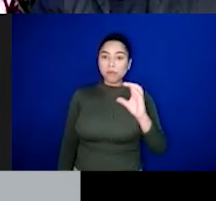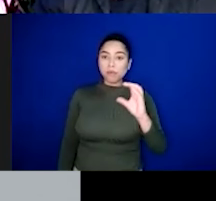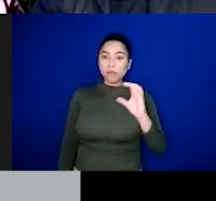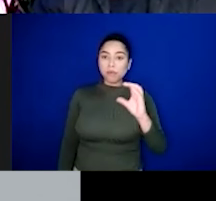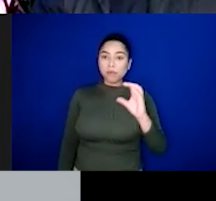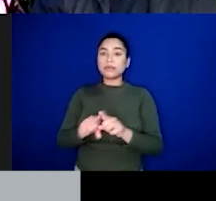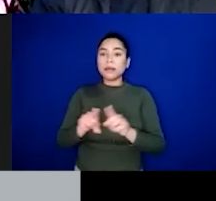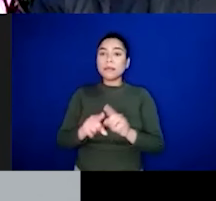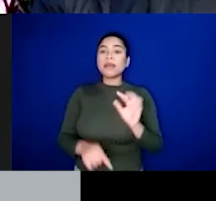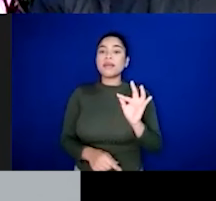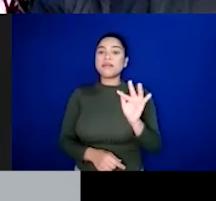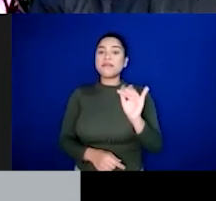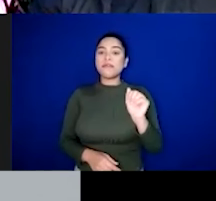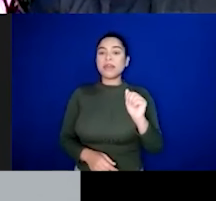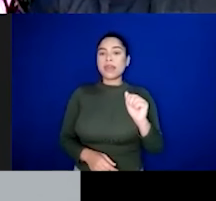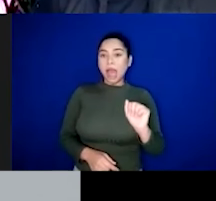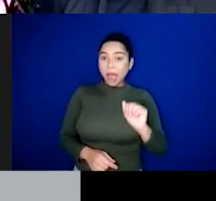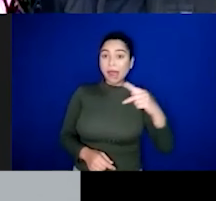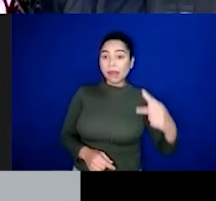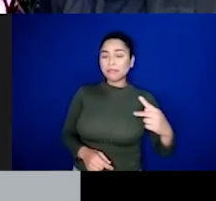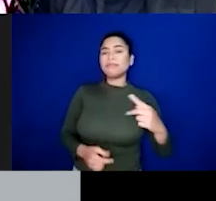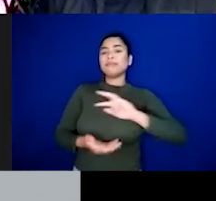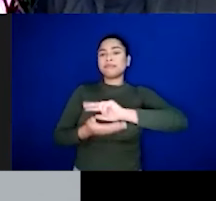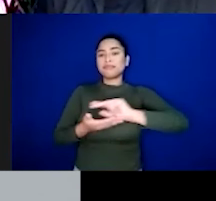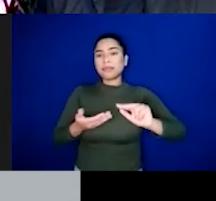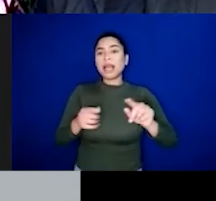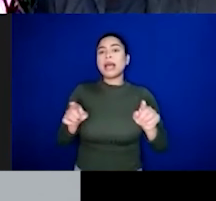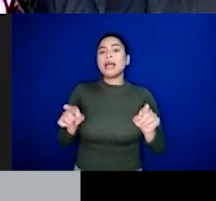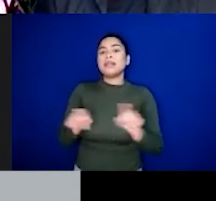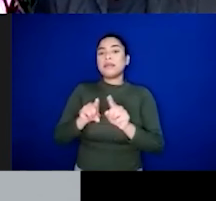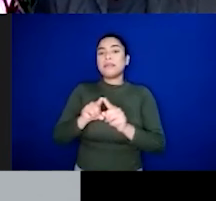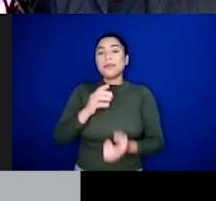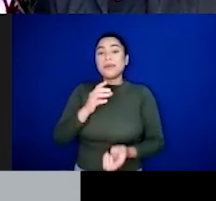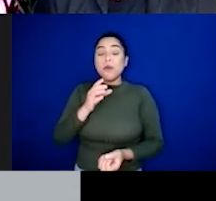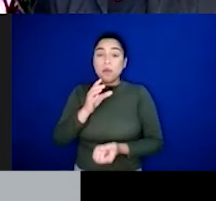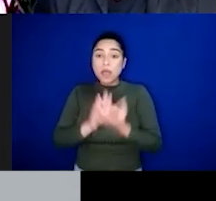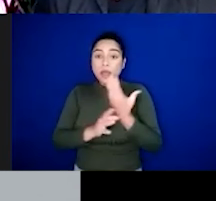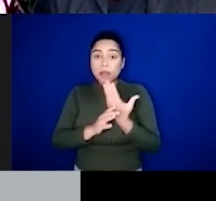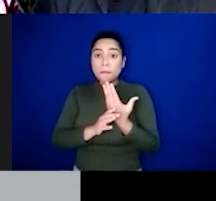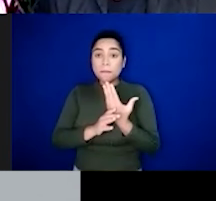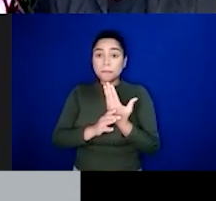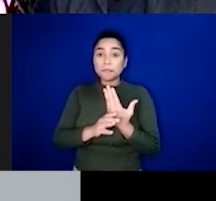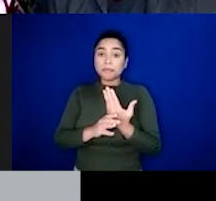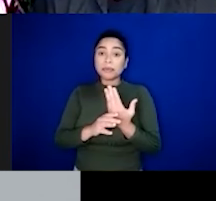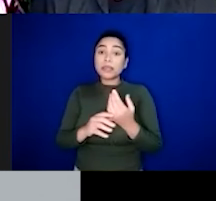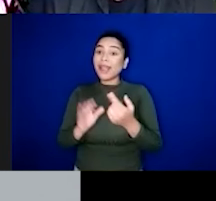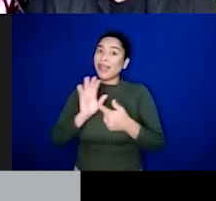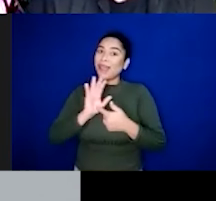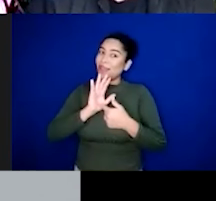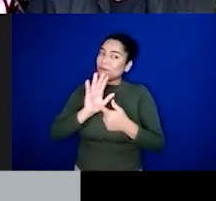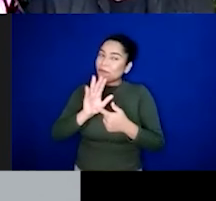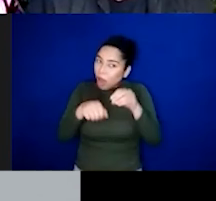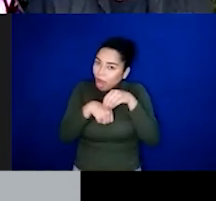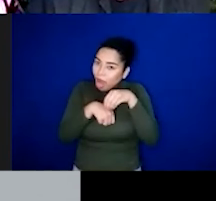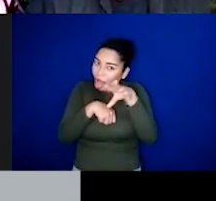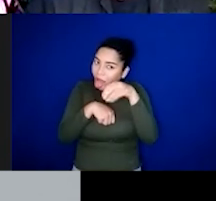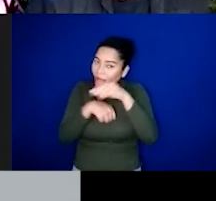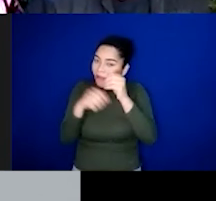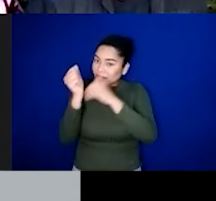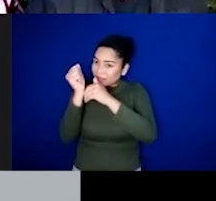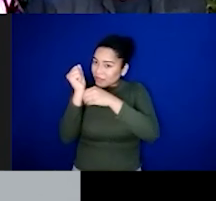emergo e algumas outras instituições a convite criei o dia da bochecha gente inclusive vou mostrar o spoiler Zinho da próxima versão